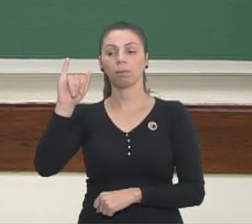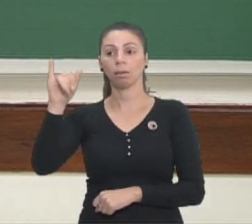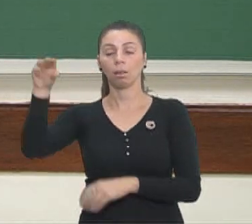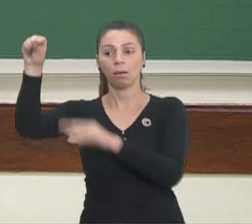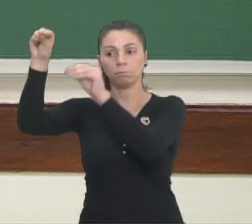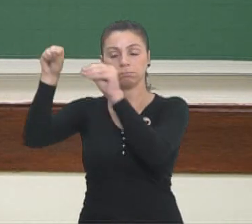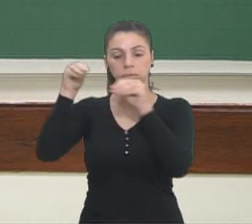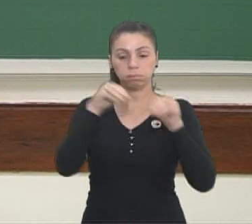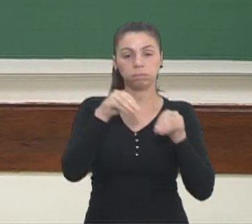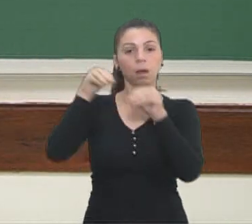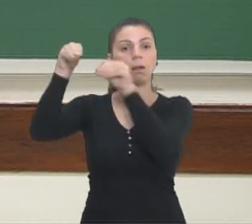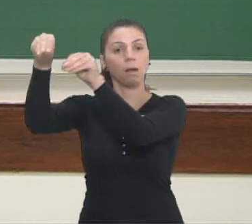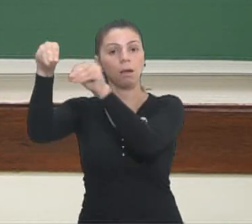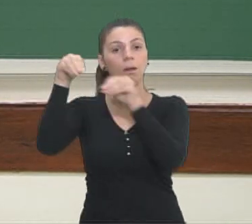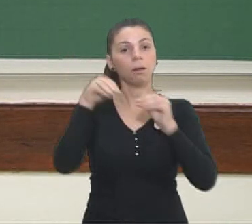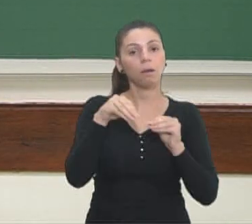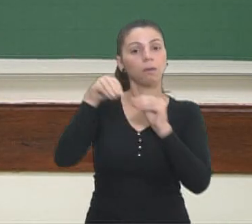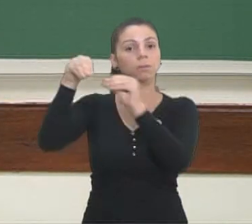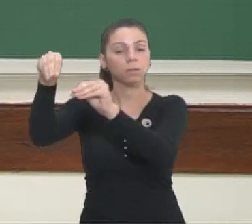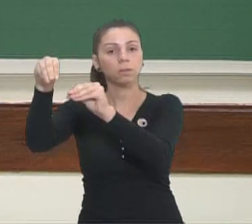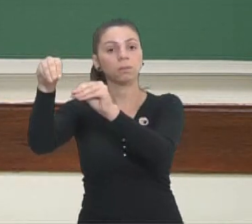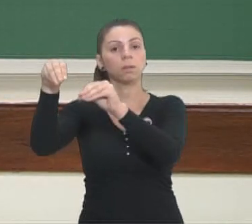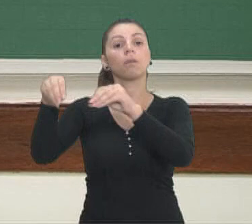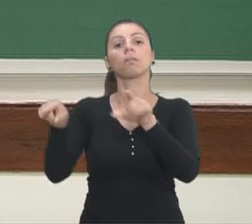movimento pendular.